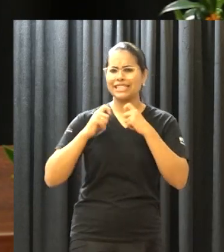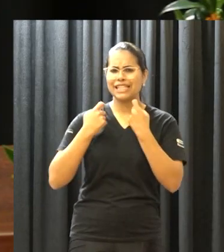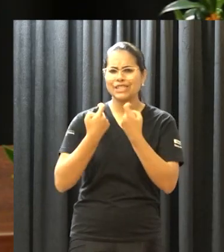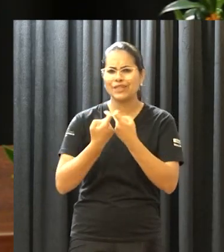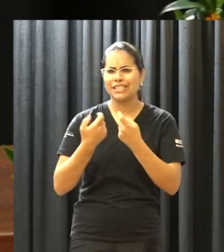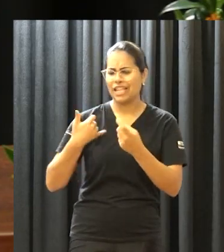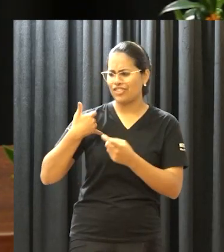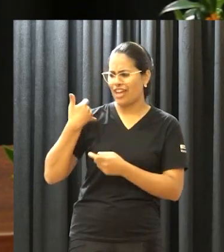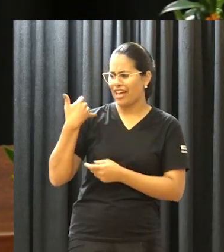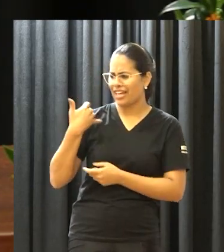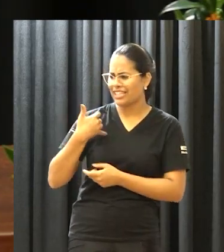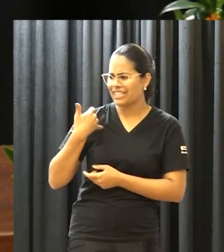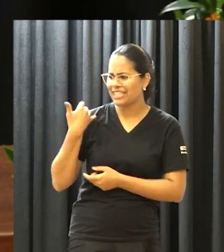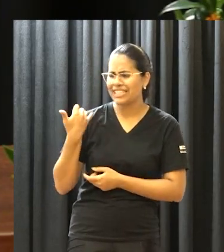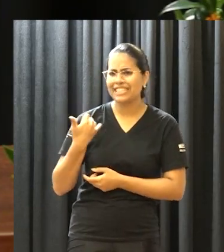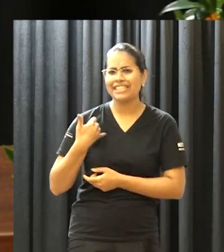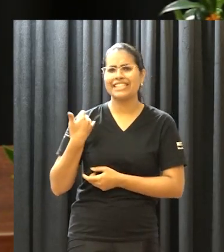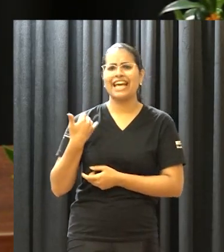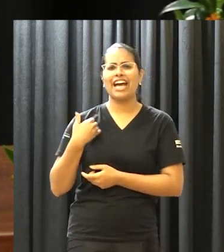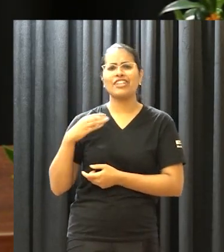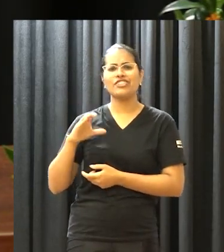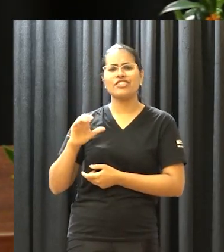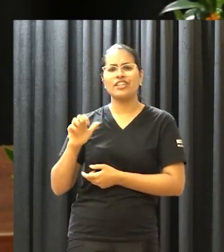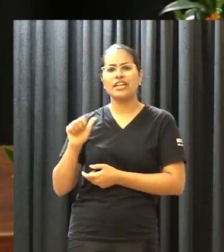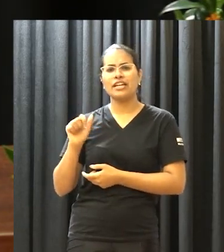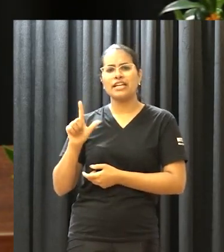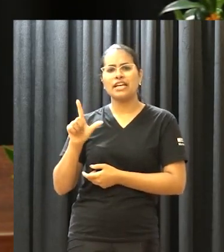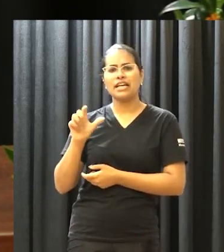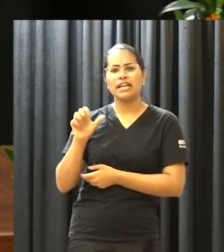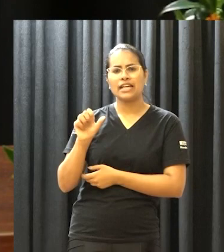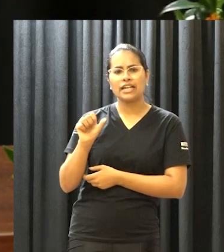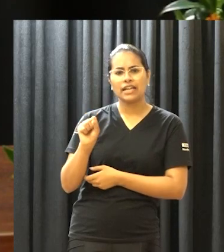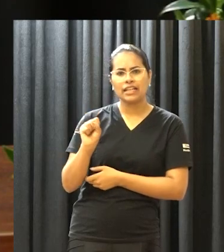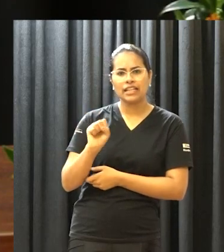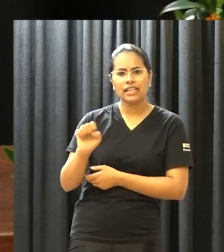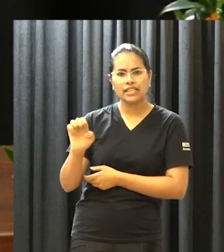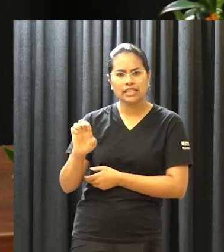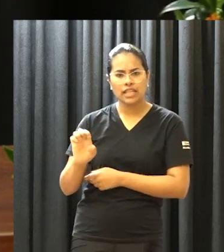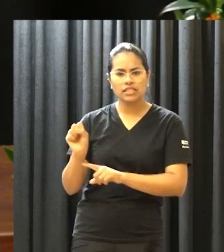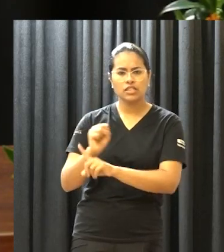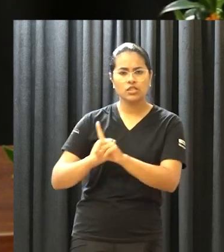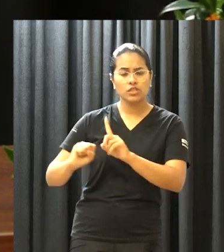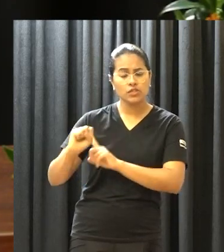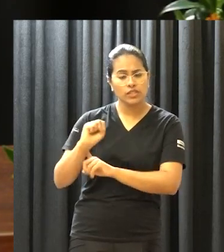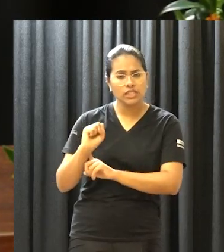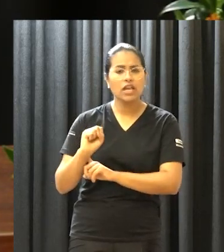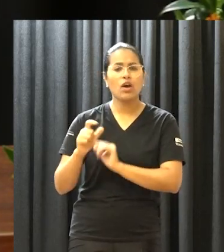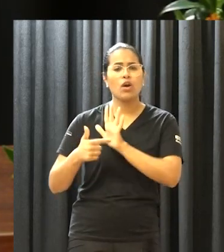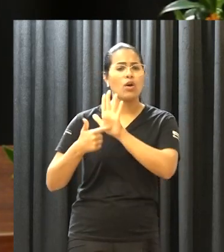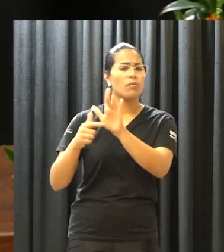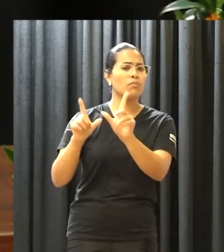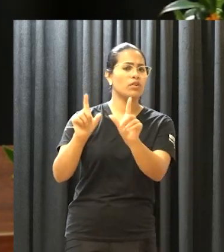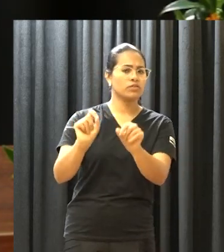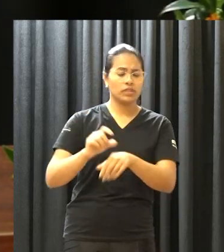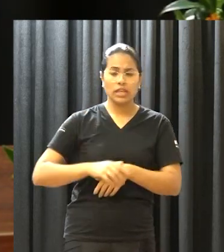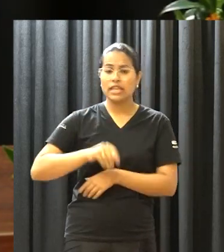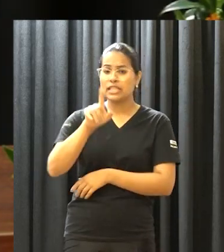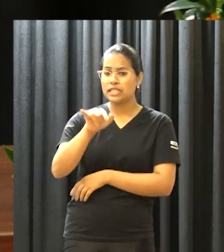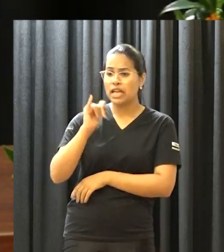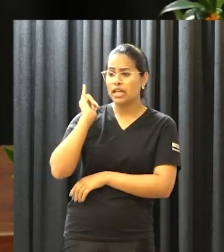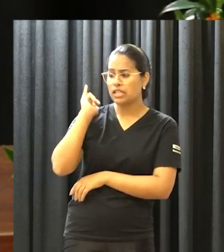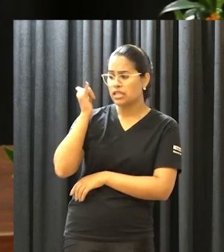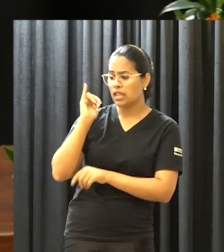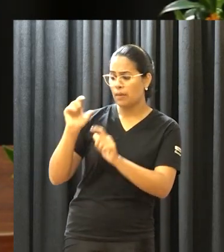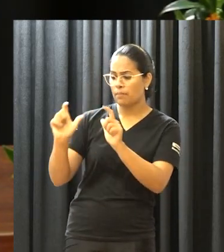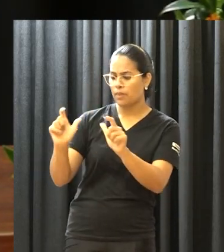vai aparecendo na própria narrativa. Então, é nesse sentido que essas narrativas são narrativas situadas, narrativas